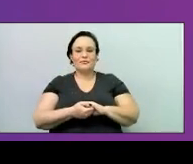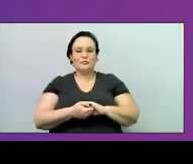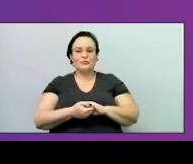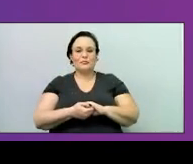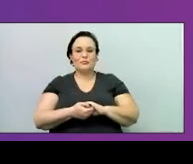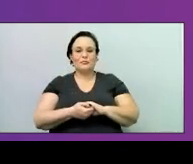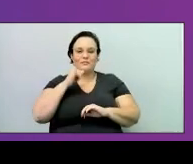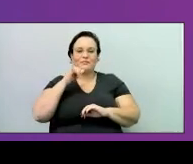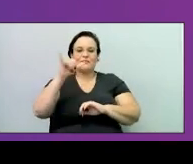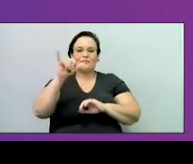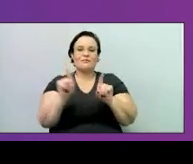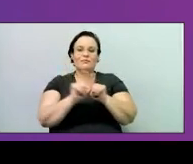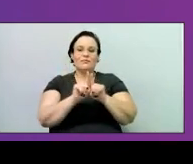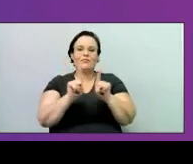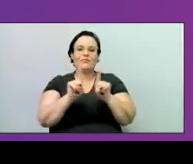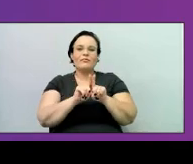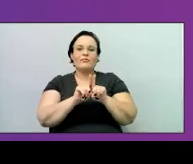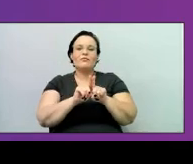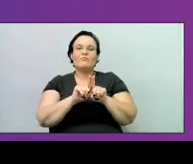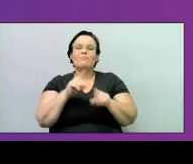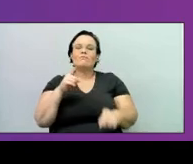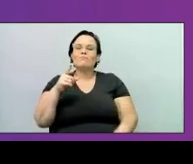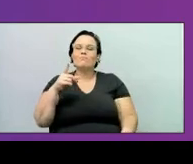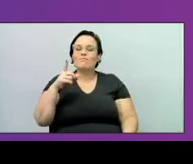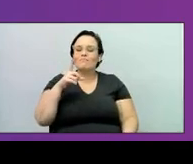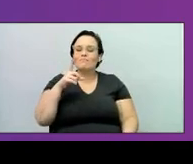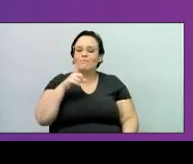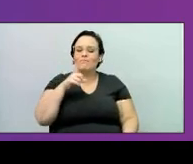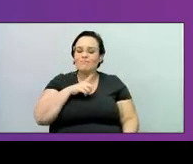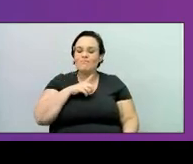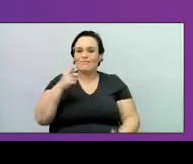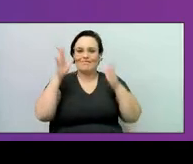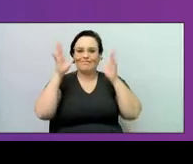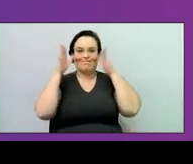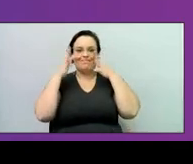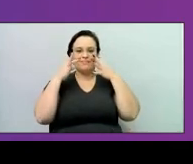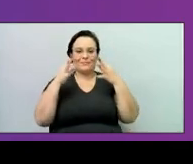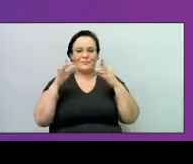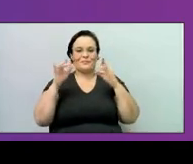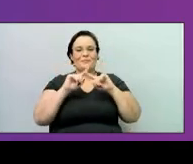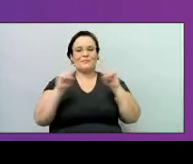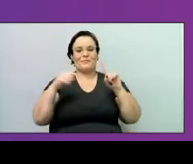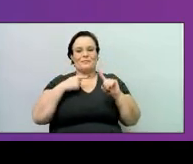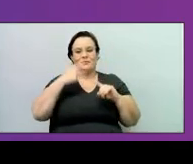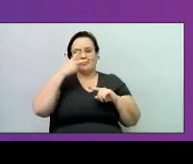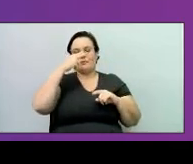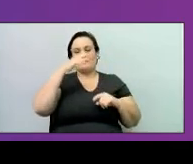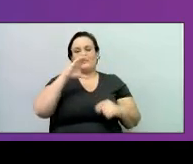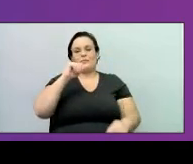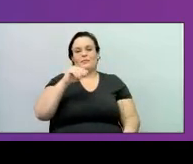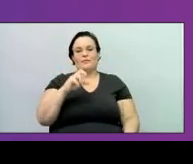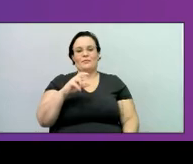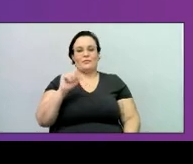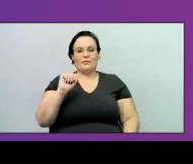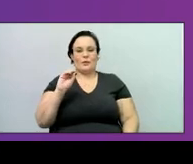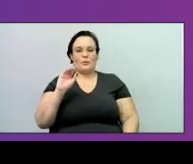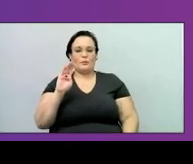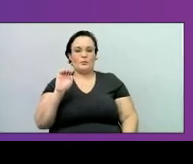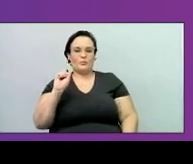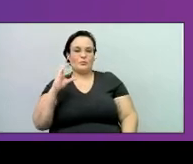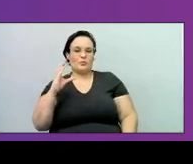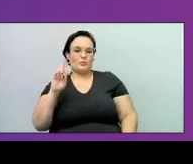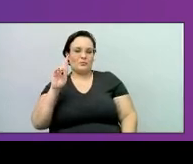é tem muito domingo fixação mas eu acho que a câmera obscura é um dispositivo para mim obrigatório que bebia tá